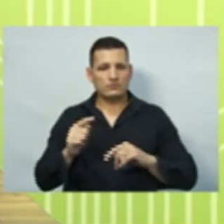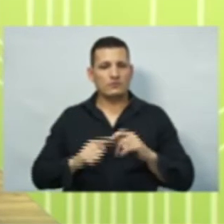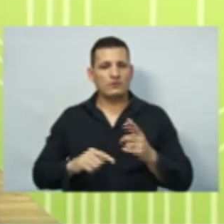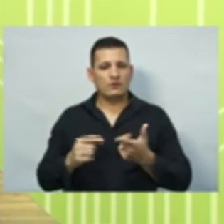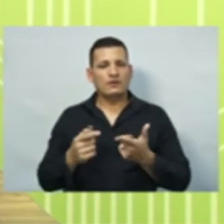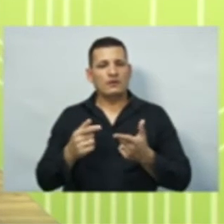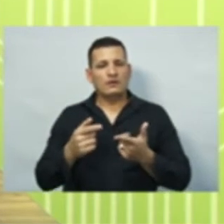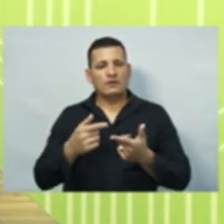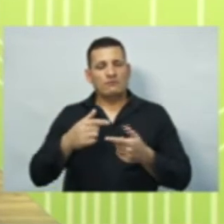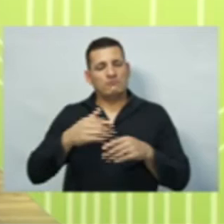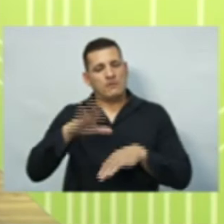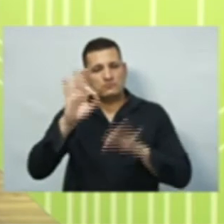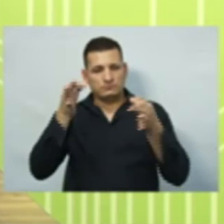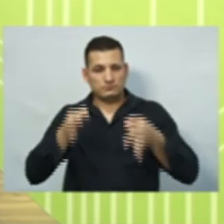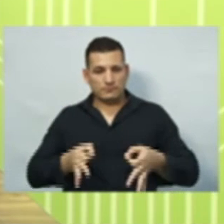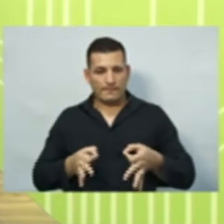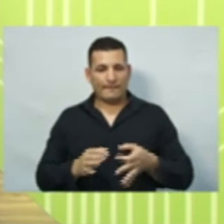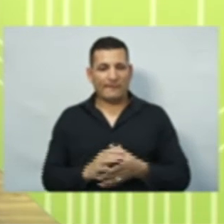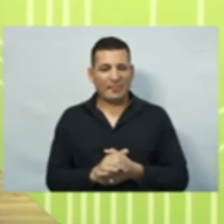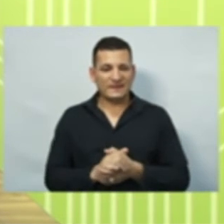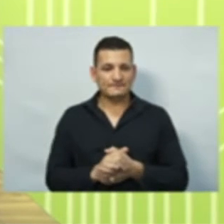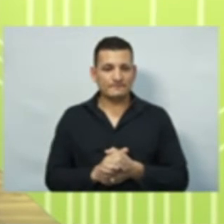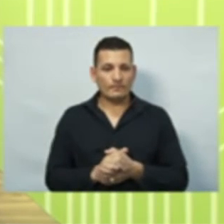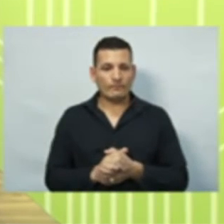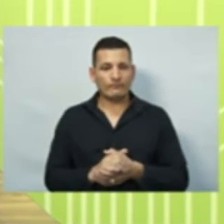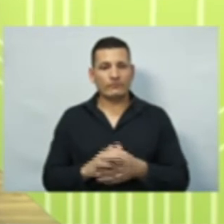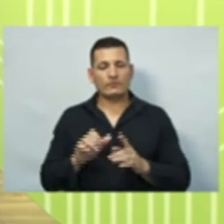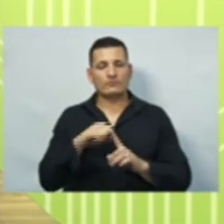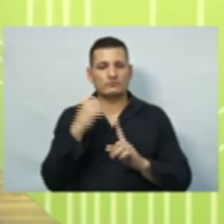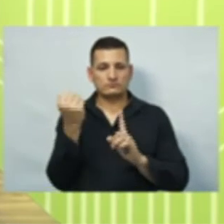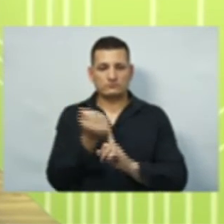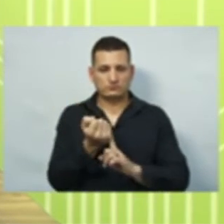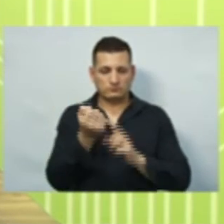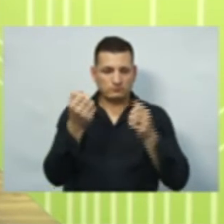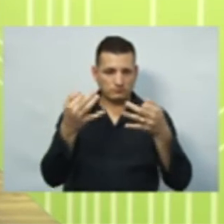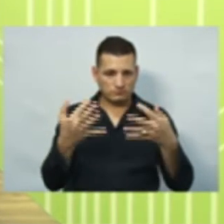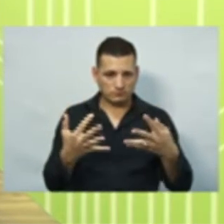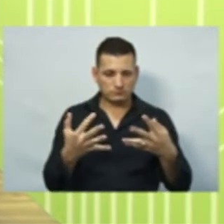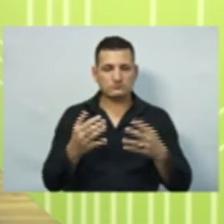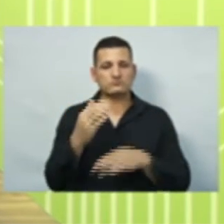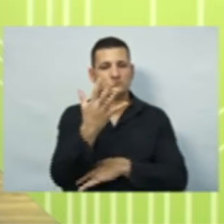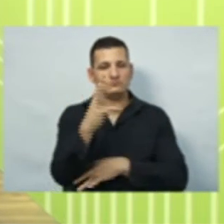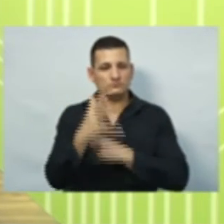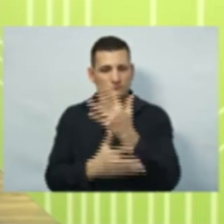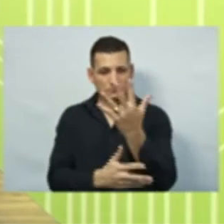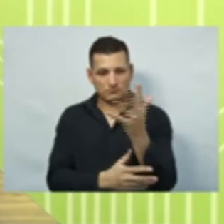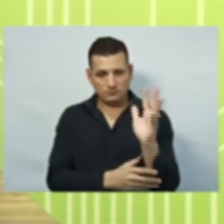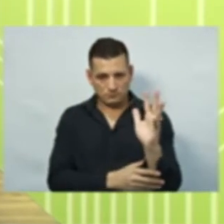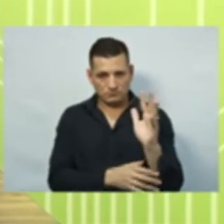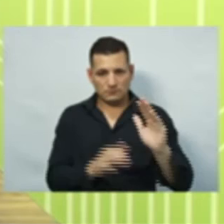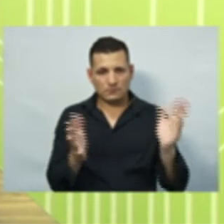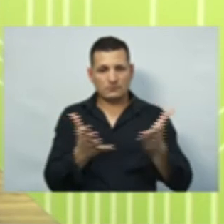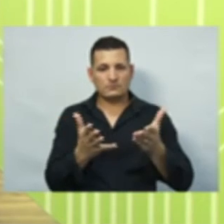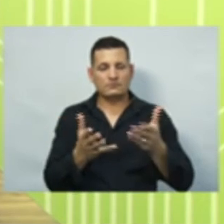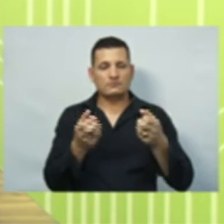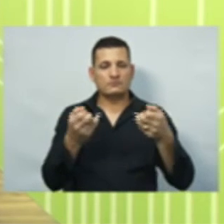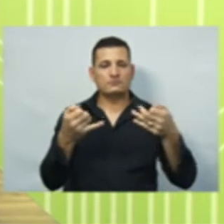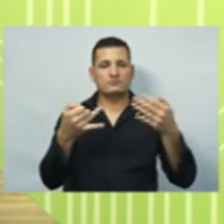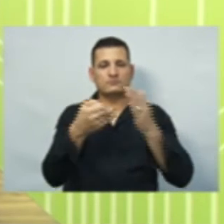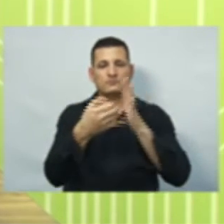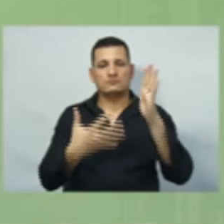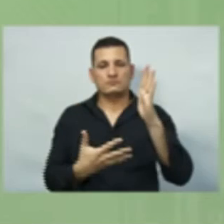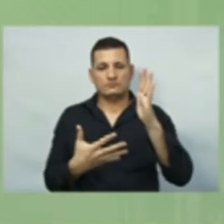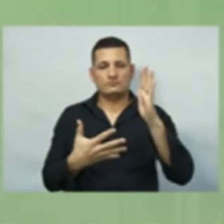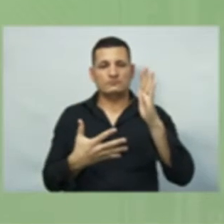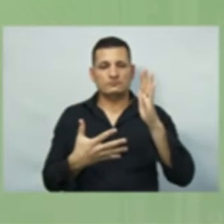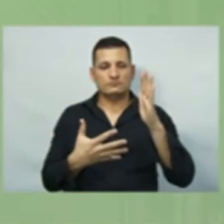ambientalmente mais corretos. Tá? Falamos da questão social, falamos da questão ambiental, agora vamos falar do aspecto econômico do